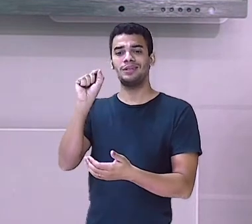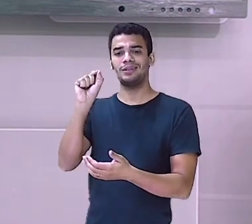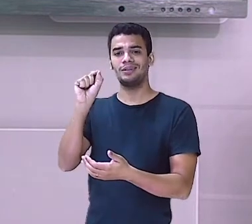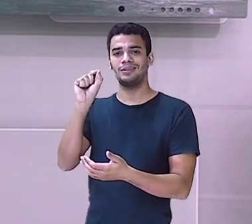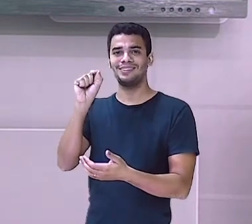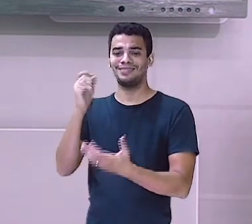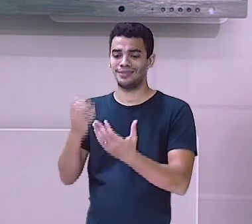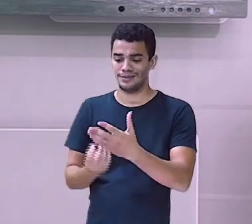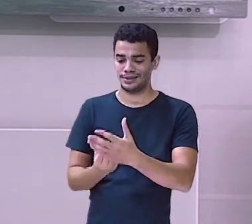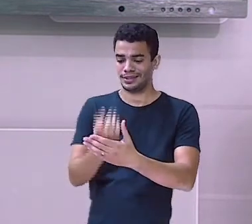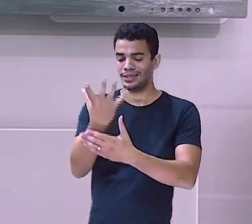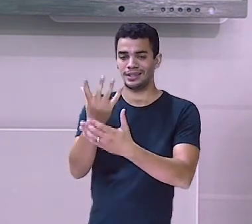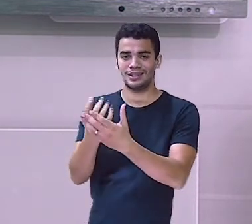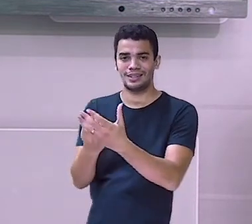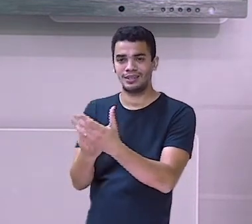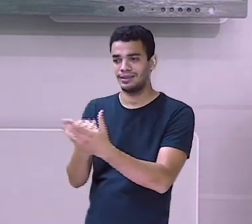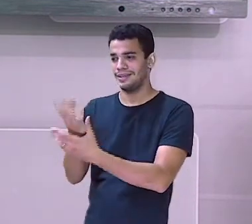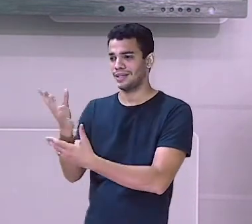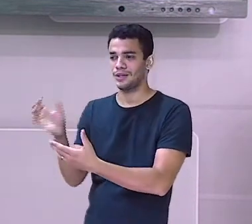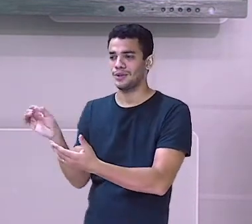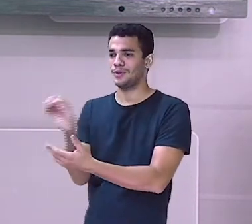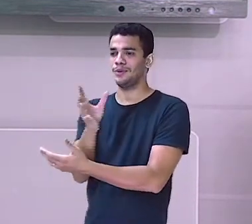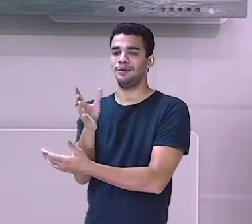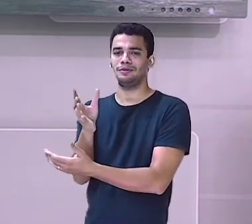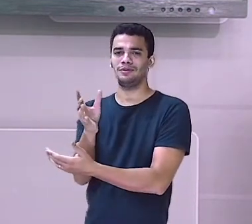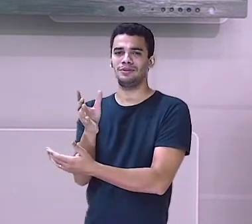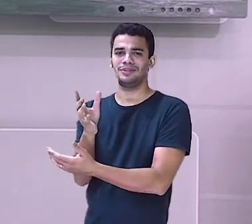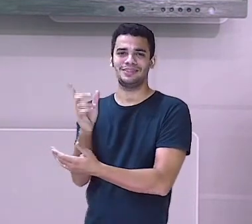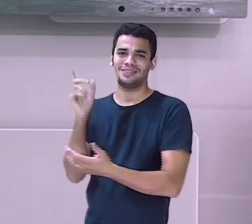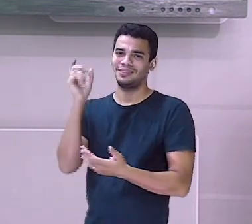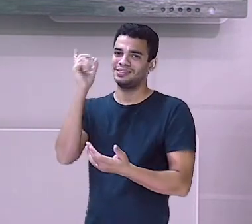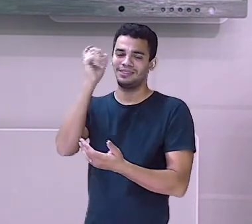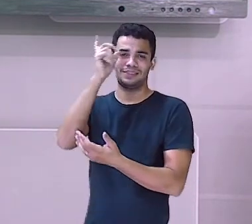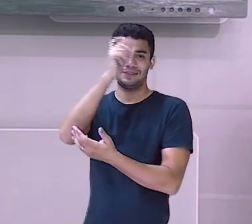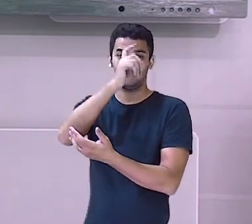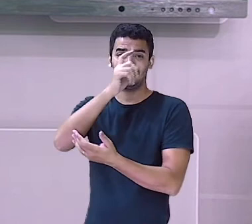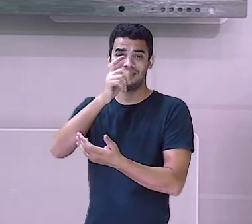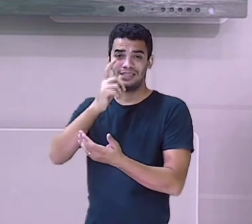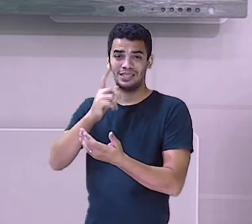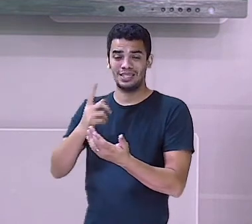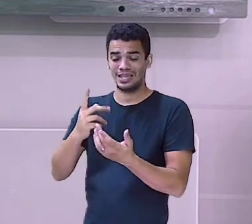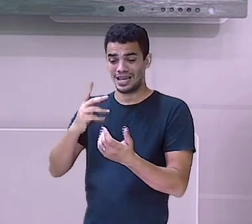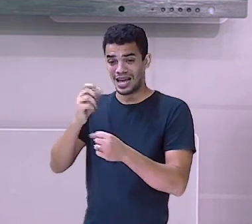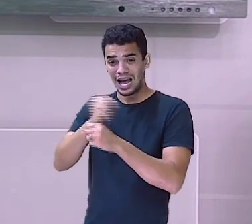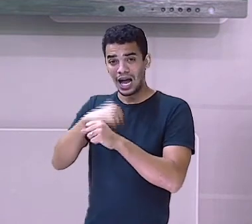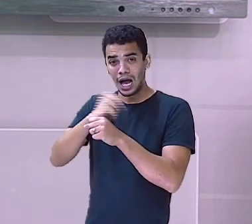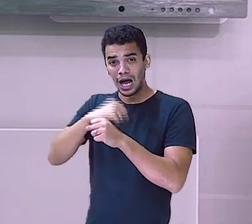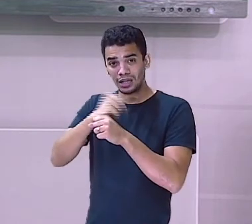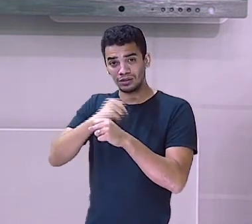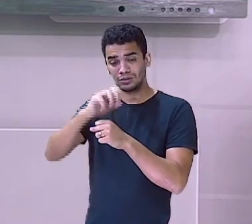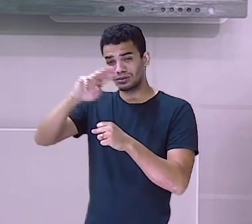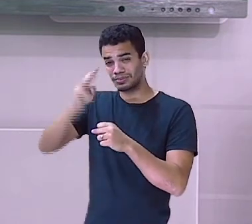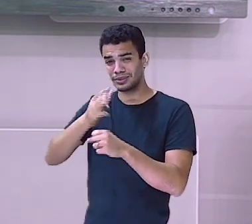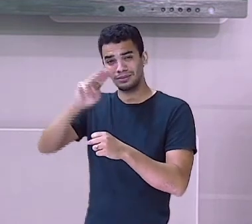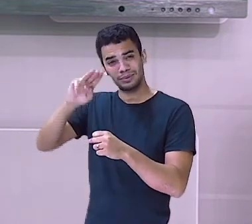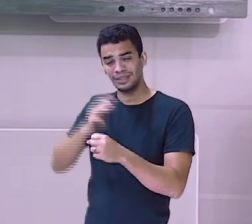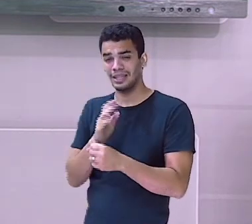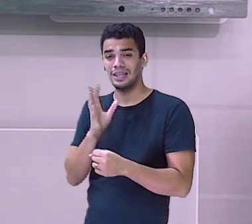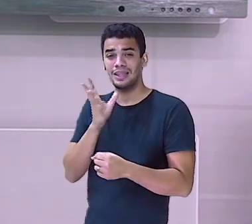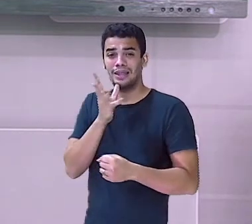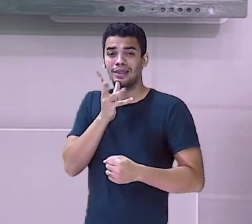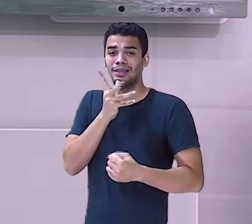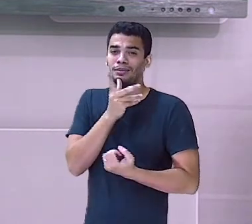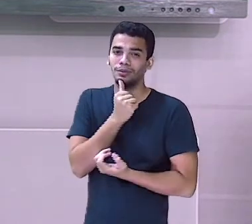lugar onde tenha bastante ouro, onde tenha bastante minério. Então tem que ter muito cuidado com a extração,